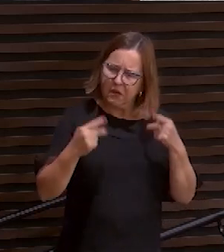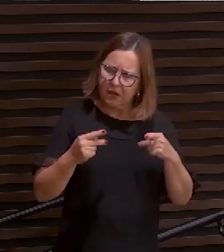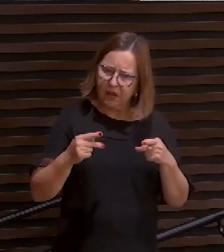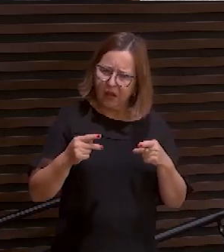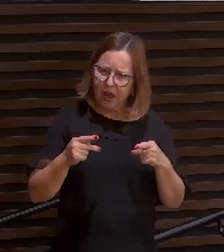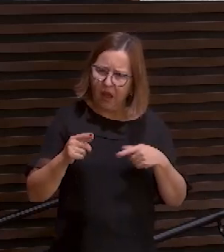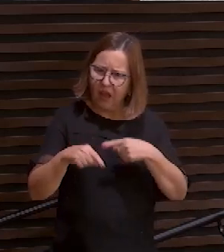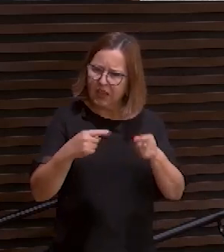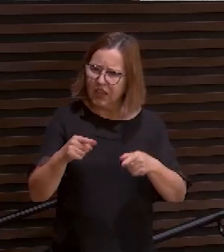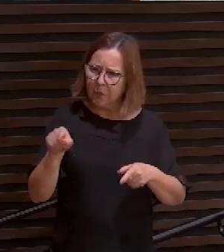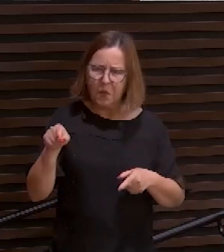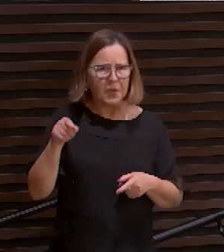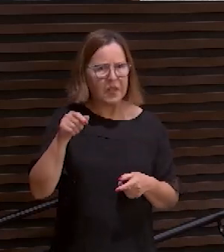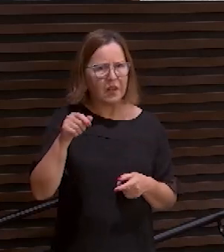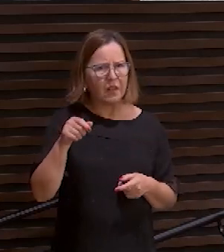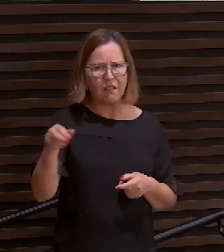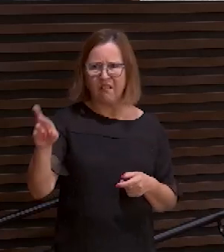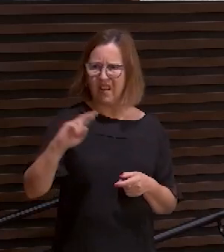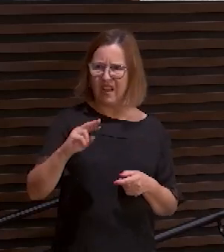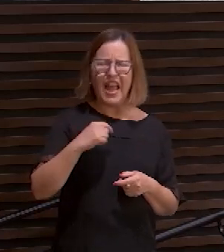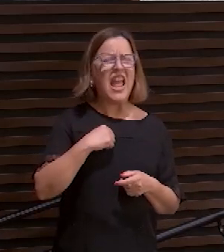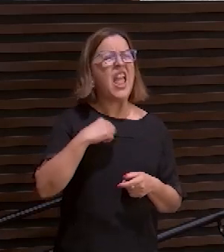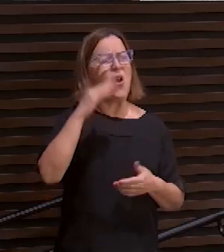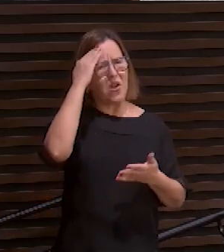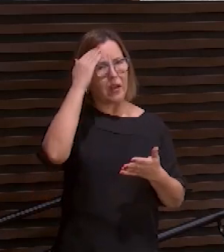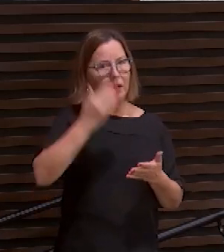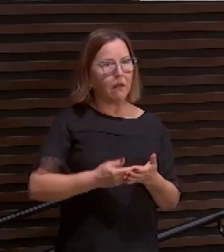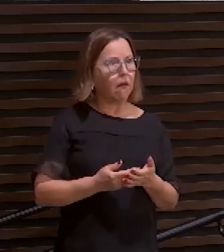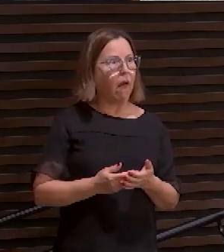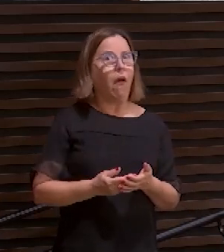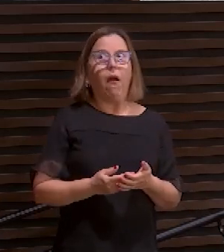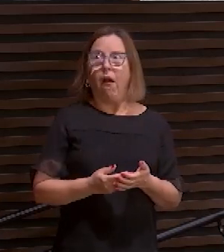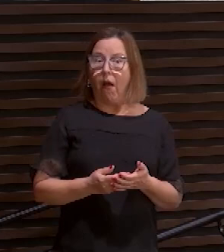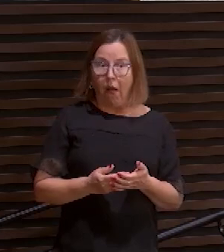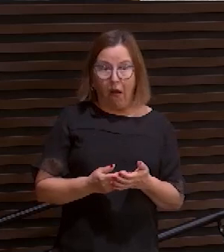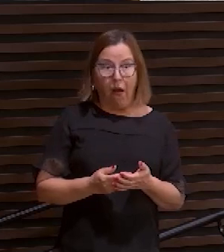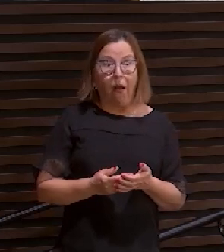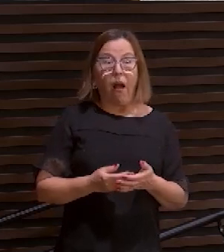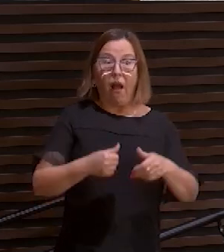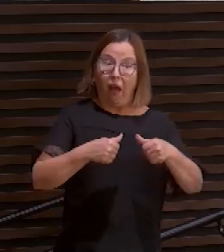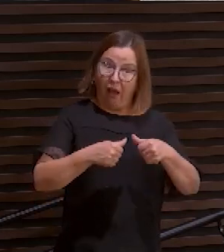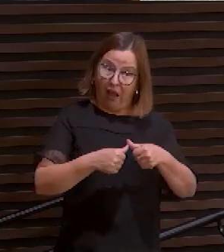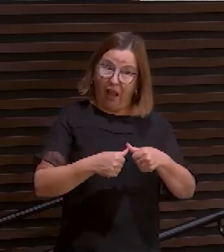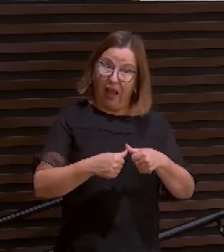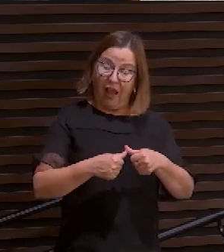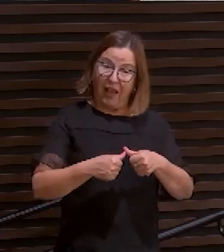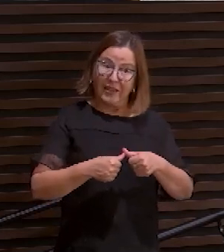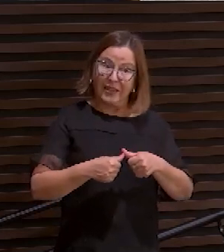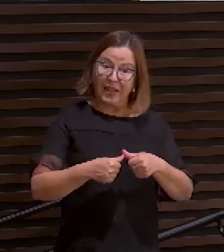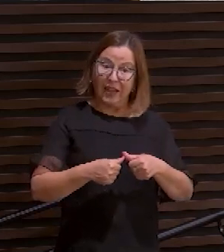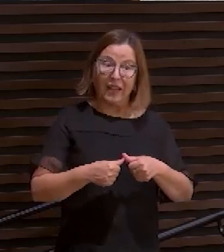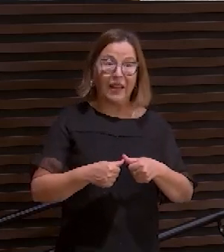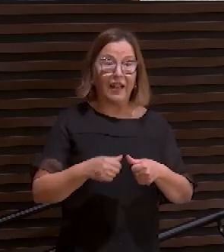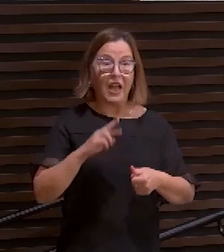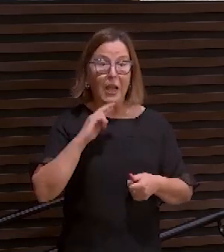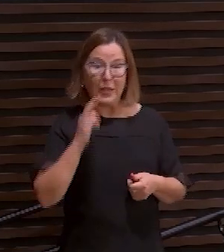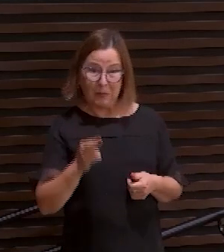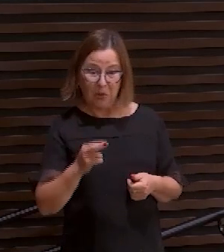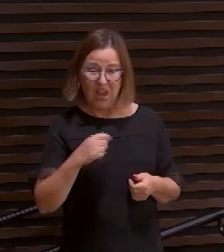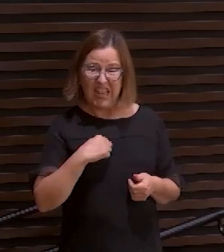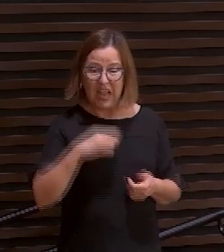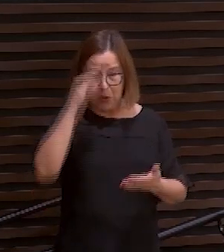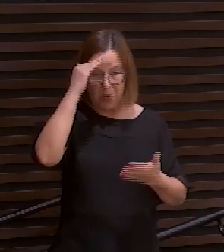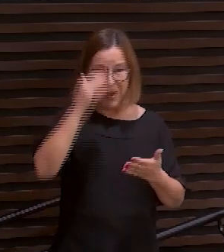uau, isso aqui não é seu. Esse eu creio aqui é obra do Espírito Santo, por meio da